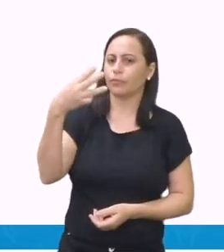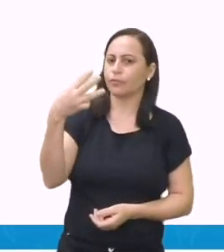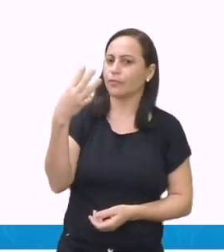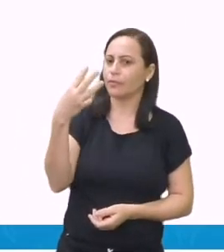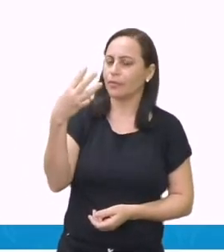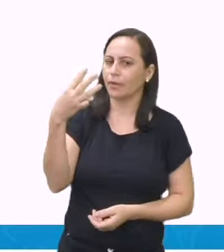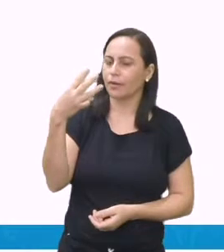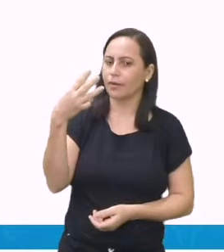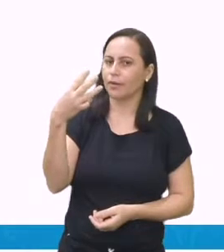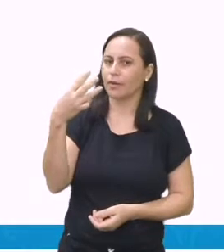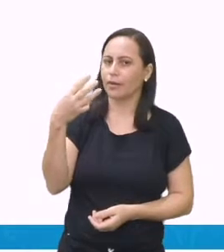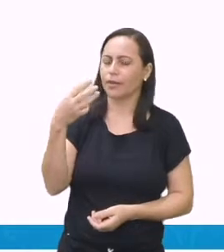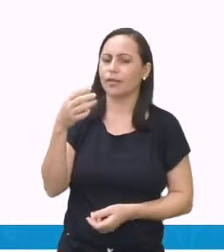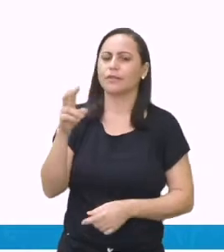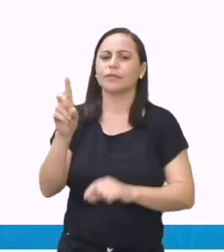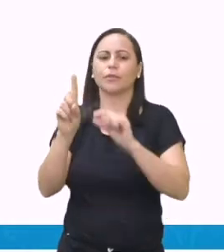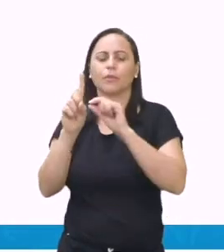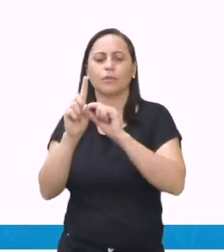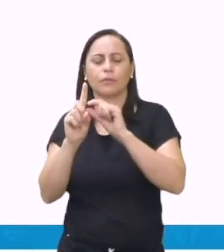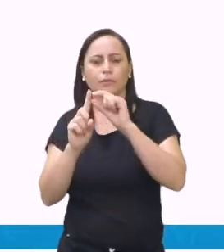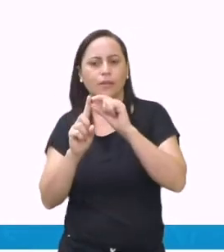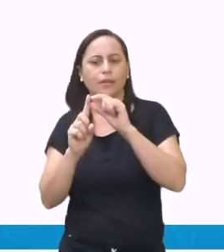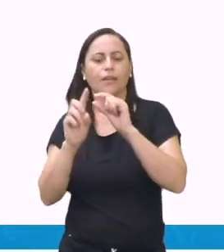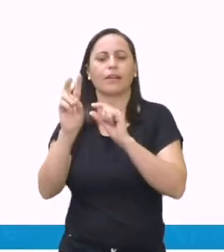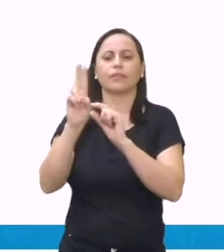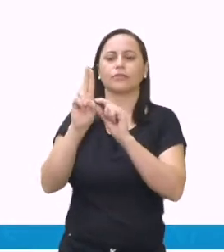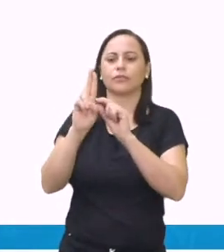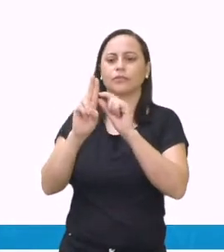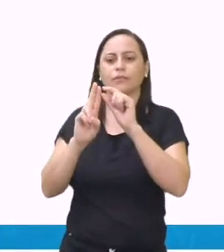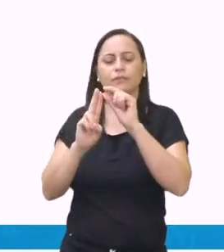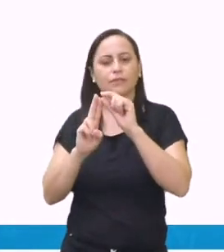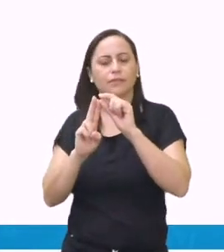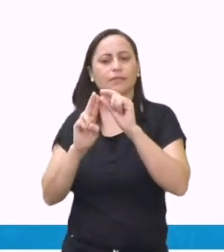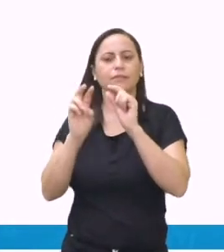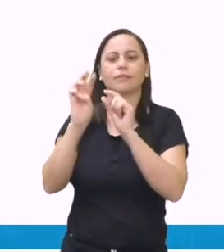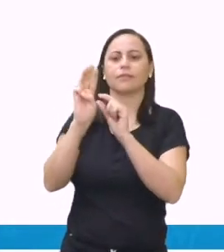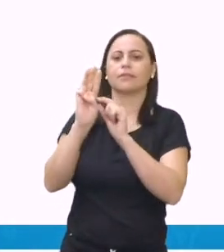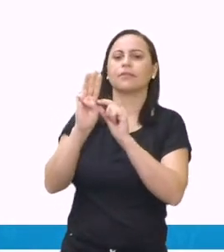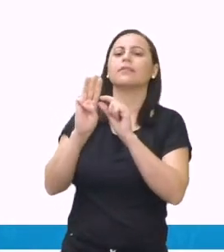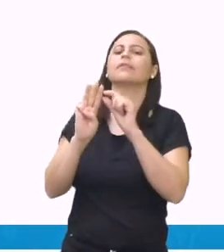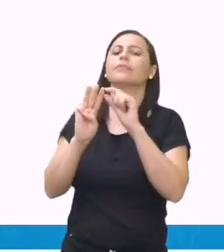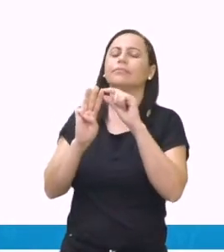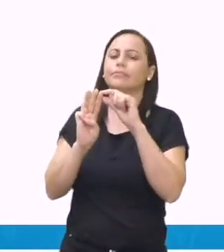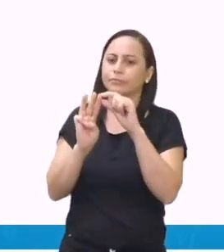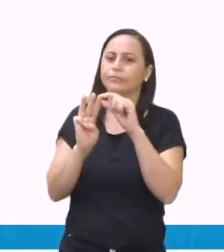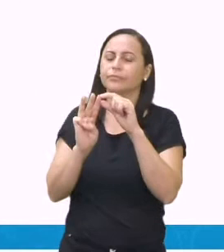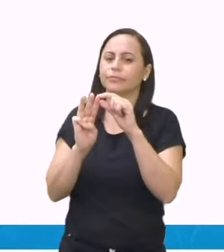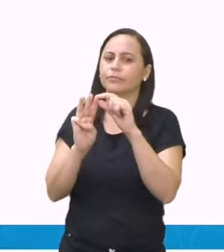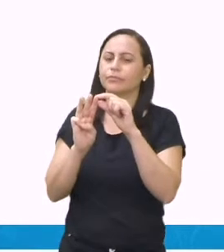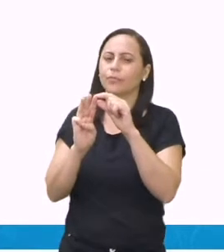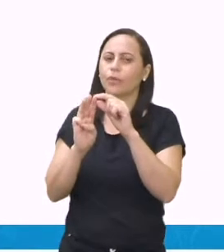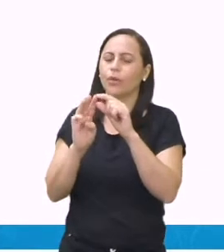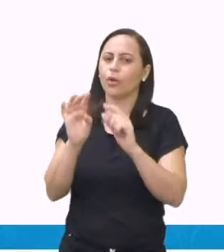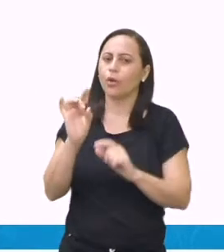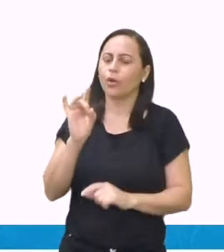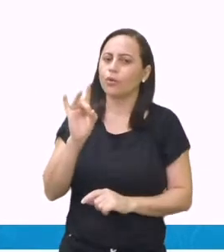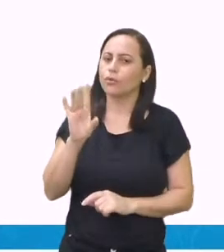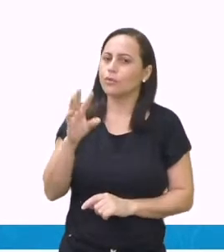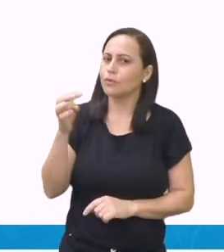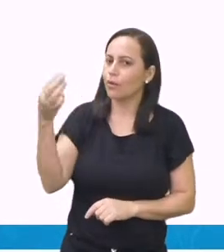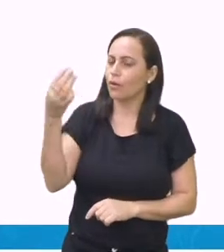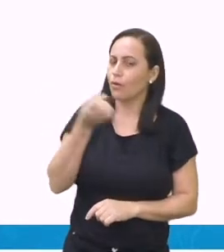3 na ordem das unidades, o 3 na ordem das dezenas e o 3 na ordem